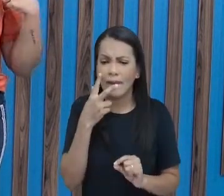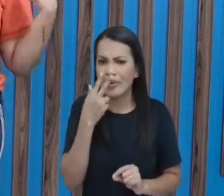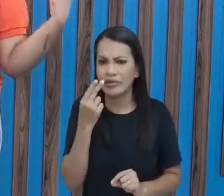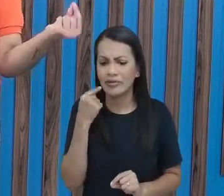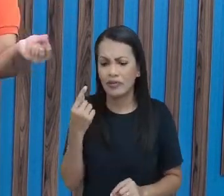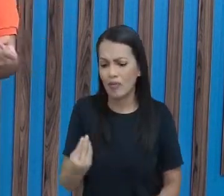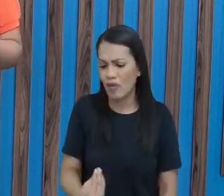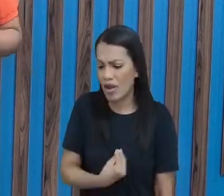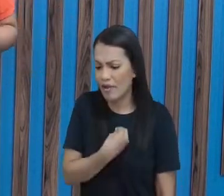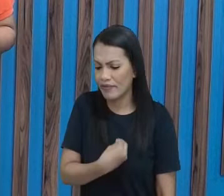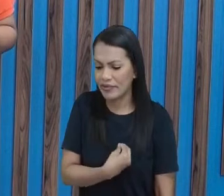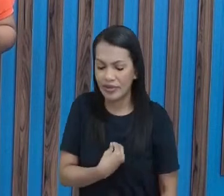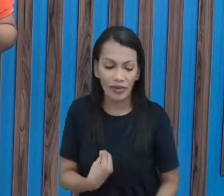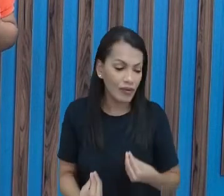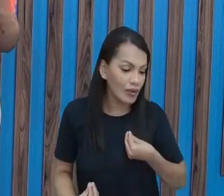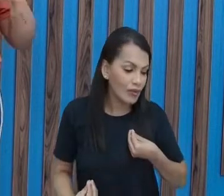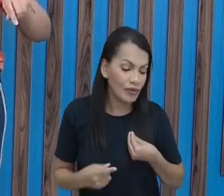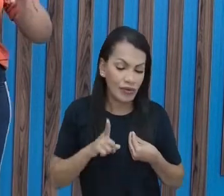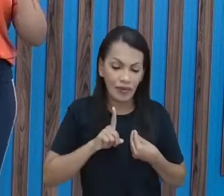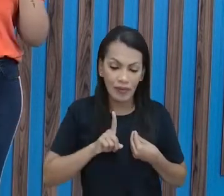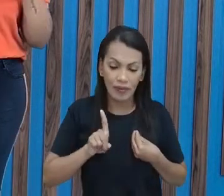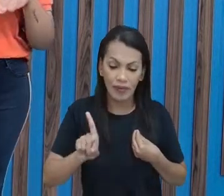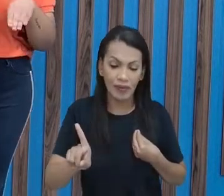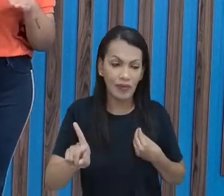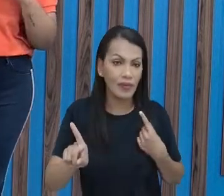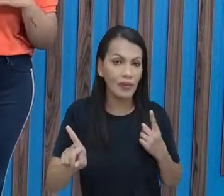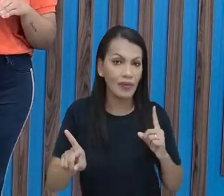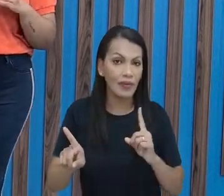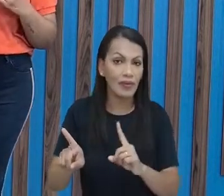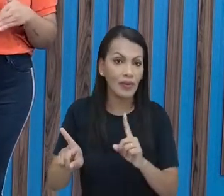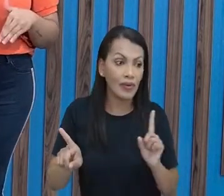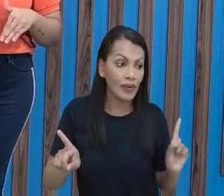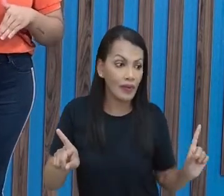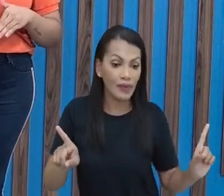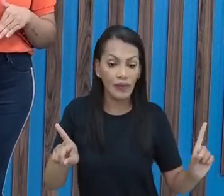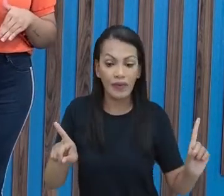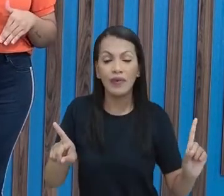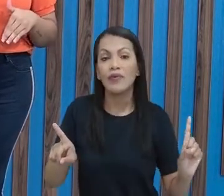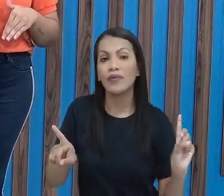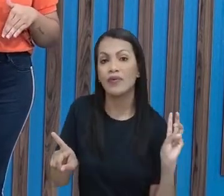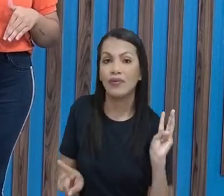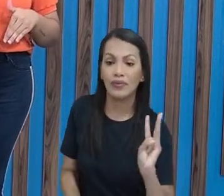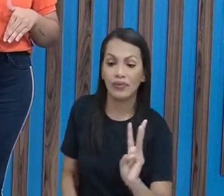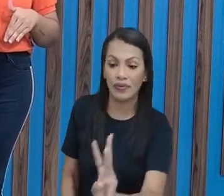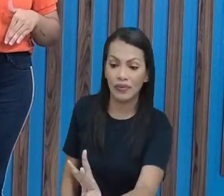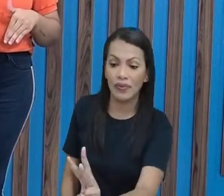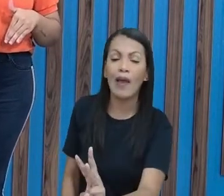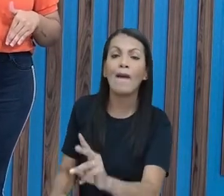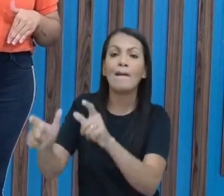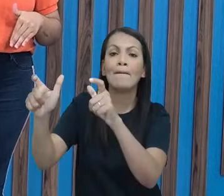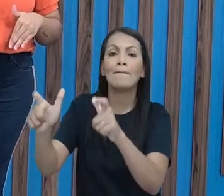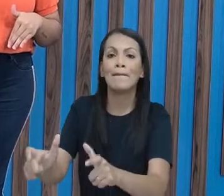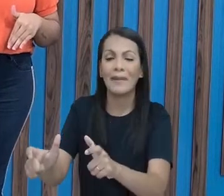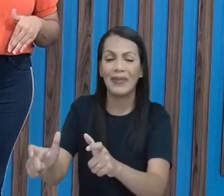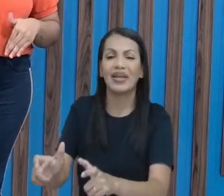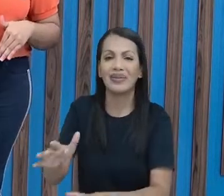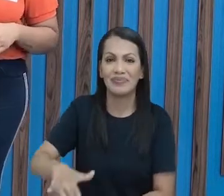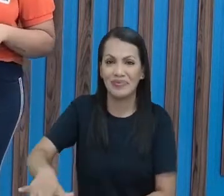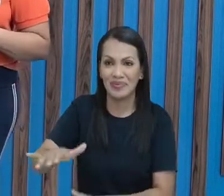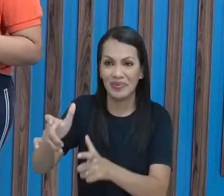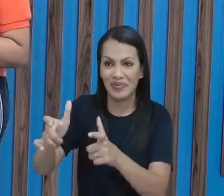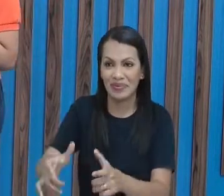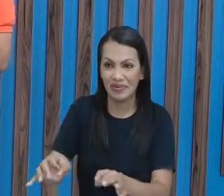de tessitura narrativa. Eu estou construindo aquilo que vai me dar o enredo, que é a história progredindo, tá